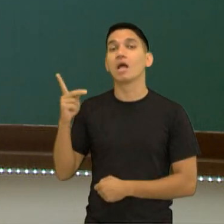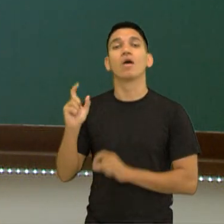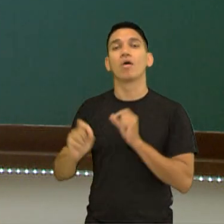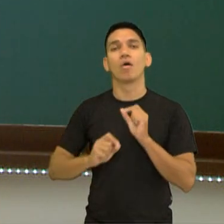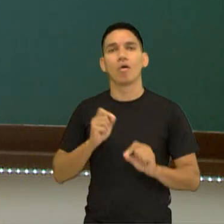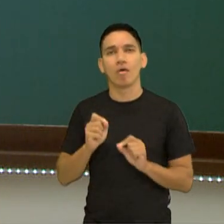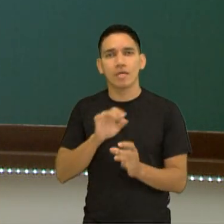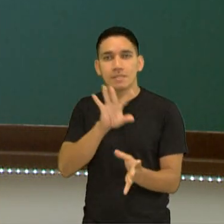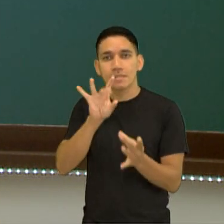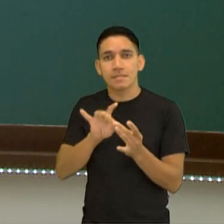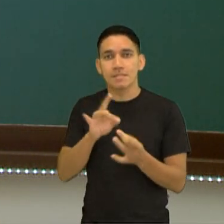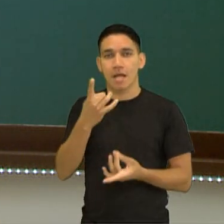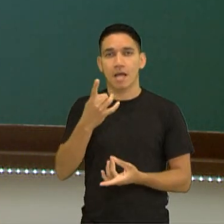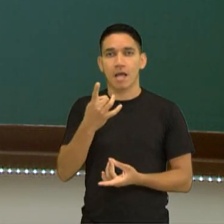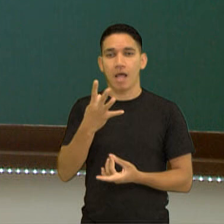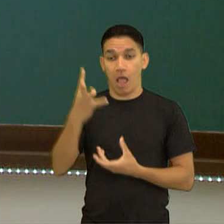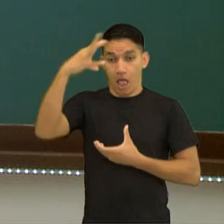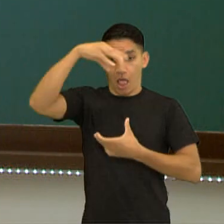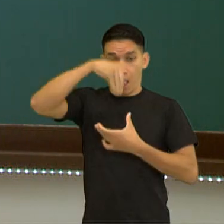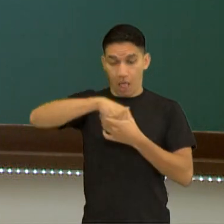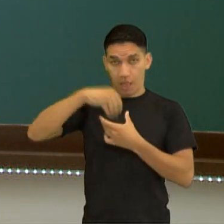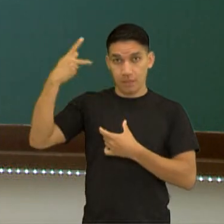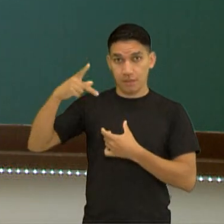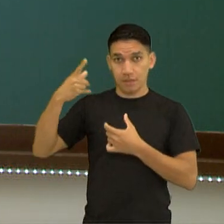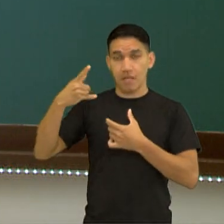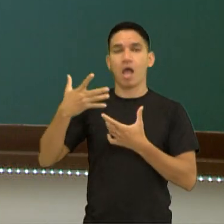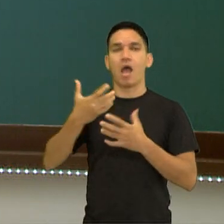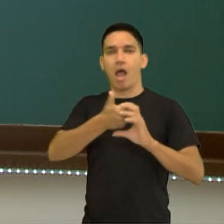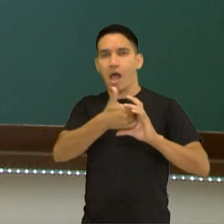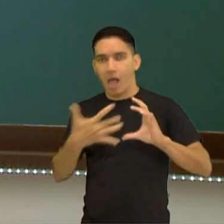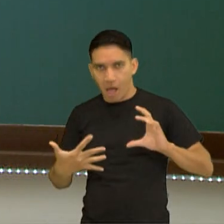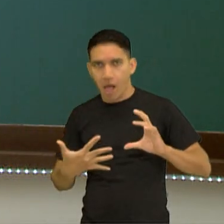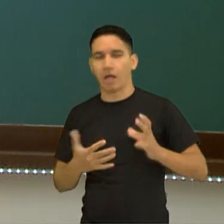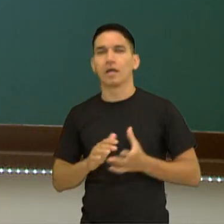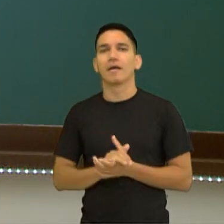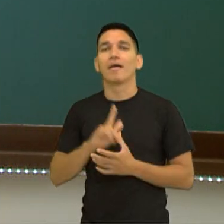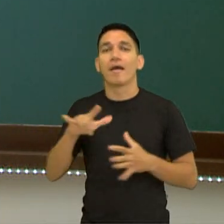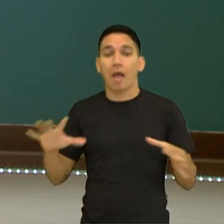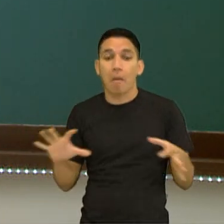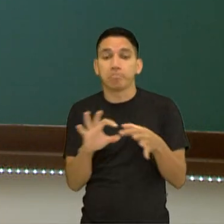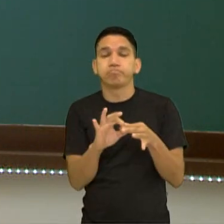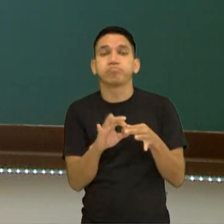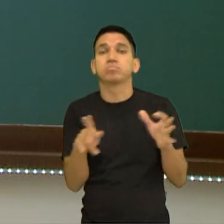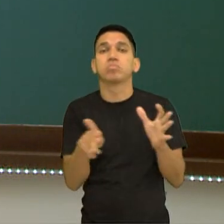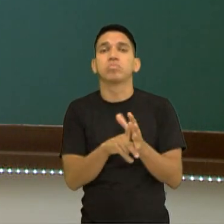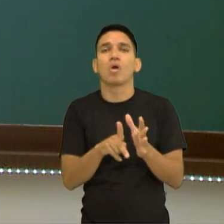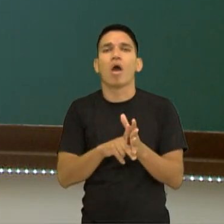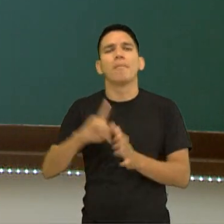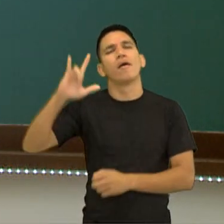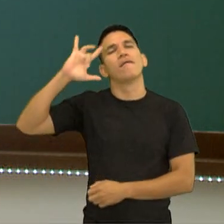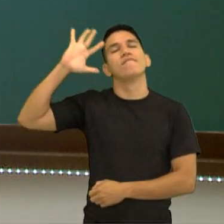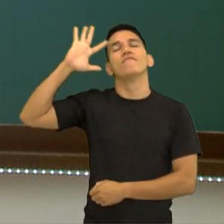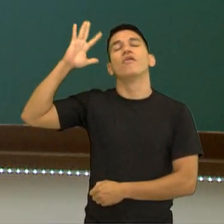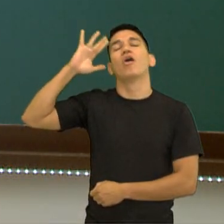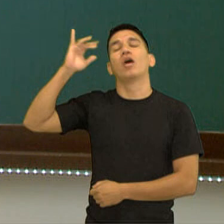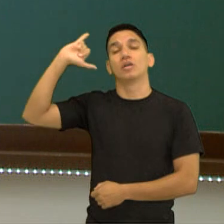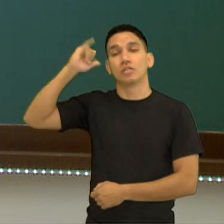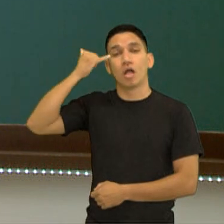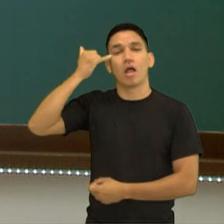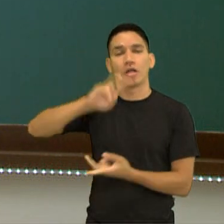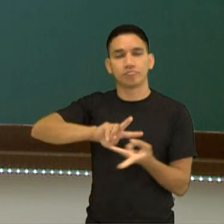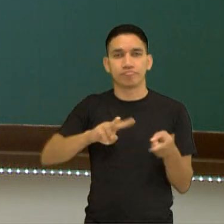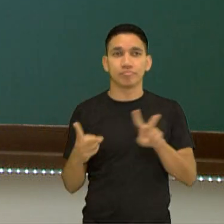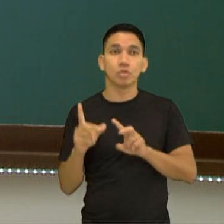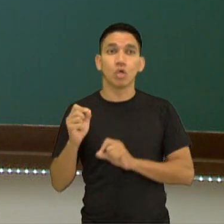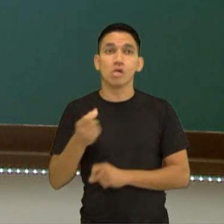a personalidade dele está conectada a um provérbio japonês que, traduzido para o inglês, é o que está aqui entre